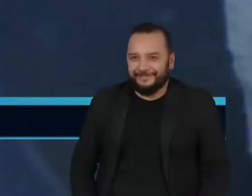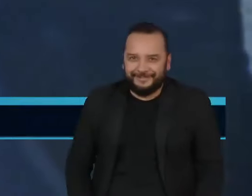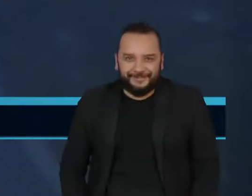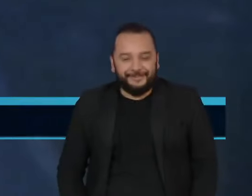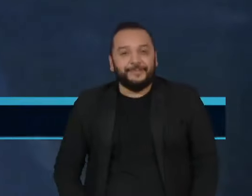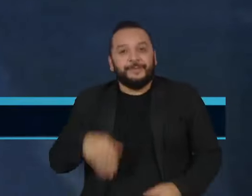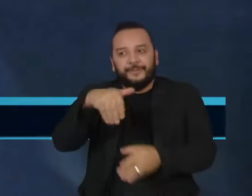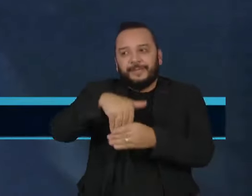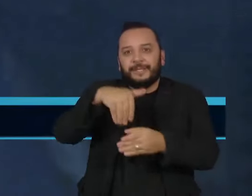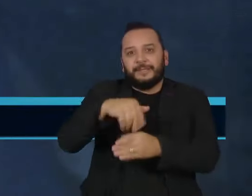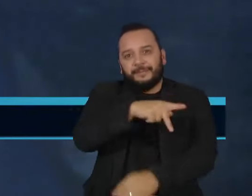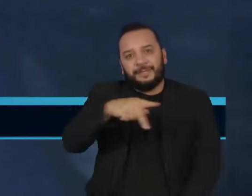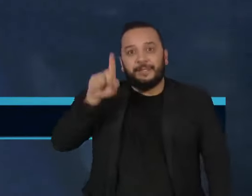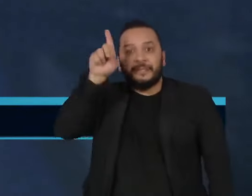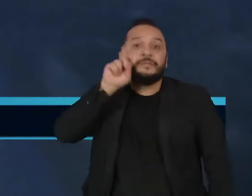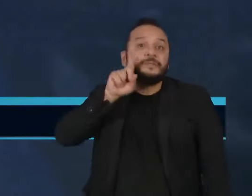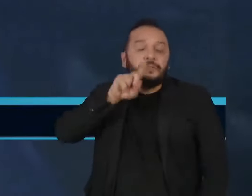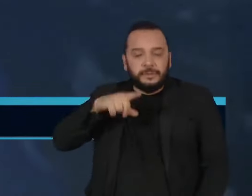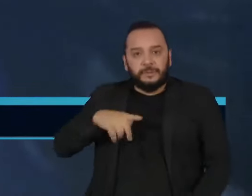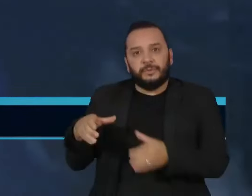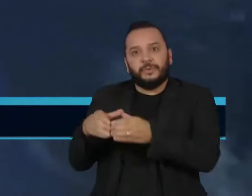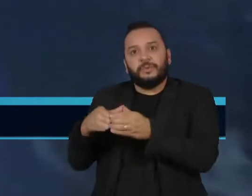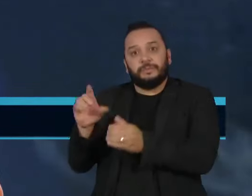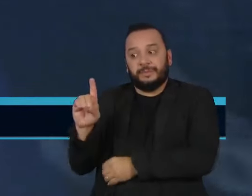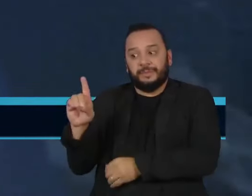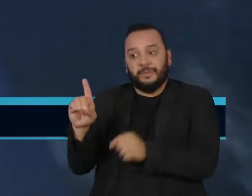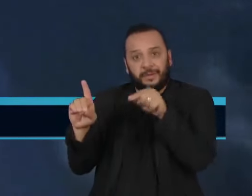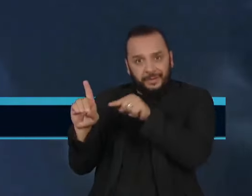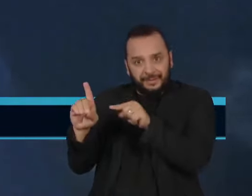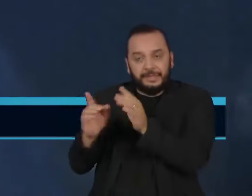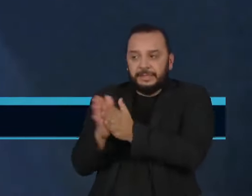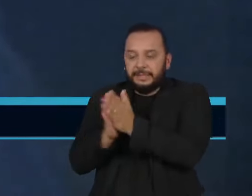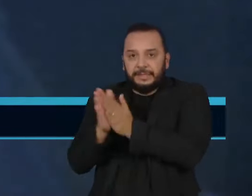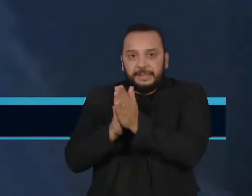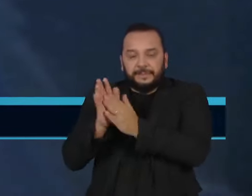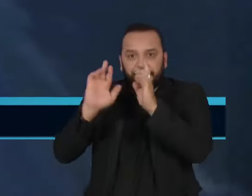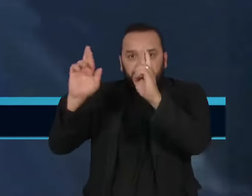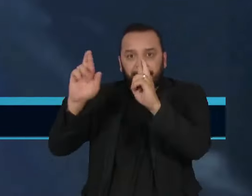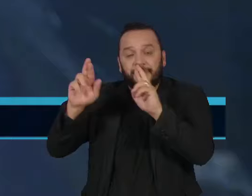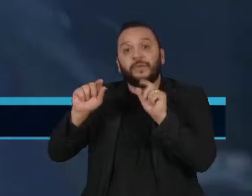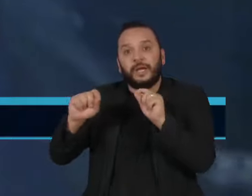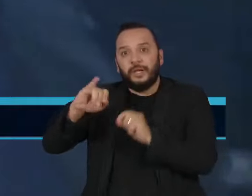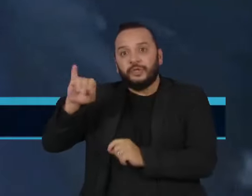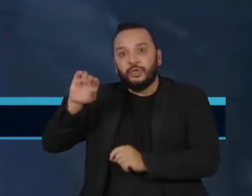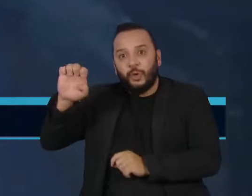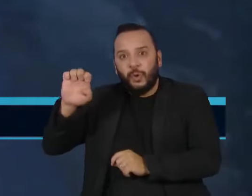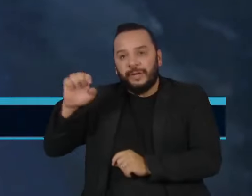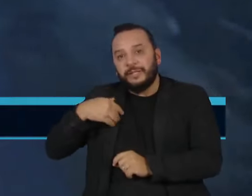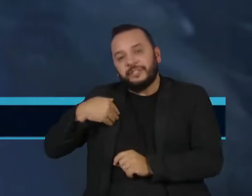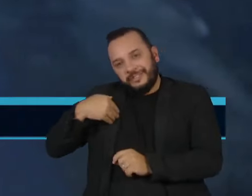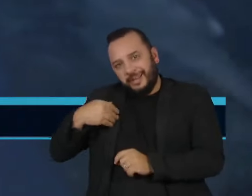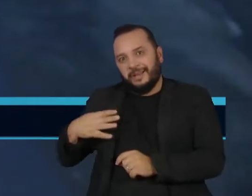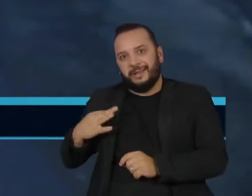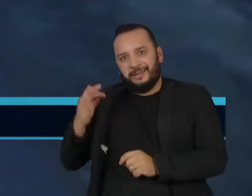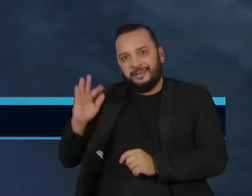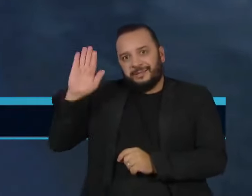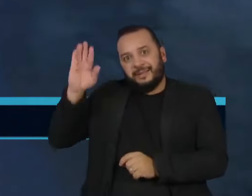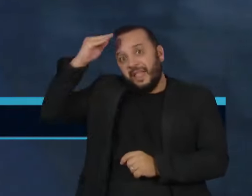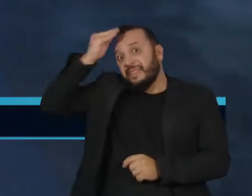Eleições presidenciais nos Estados Unidos, os democratas vivem a expectativa do anúncio da desistência de Joe Biden da campanha à